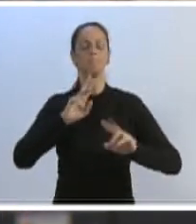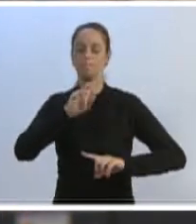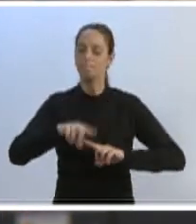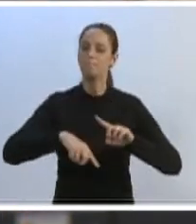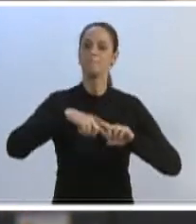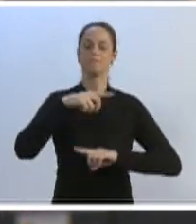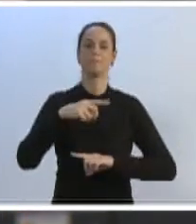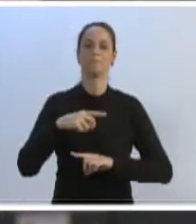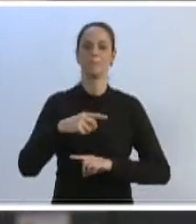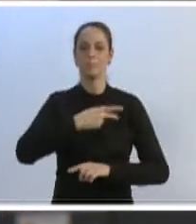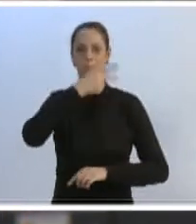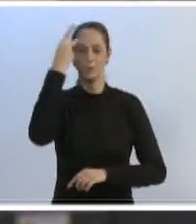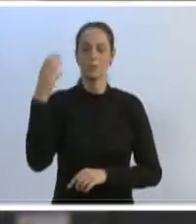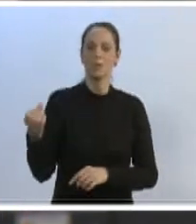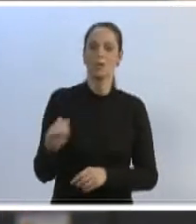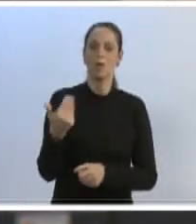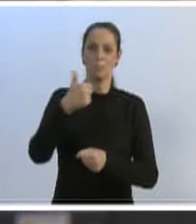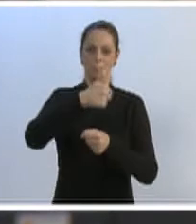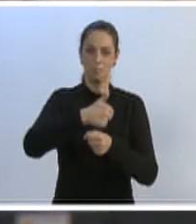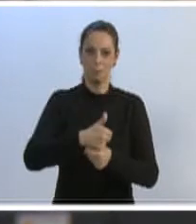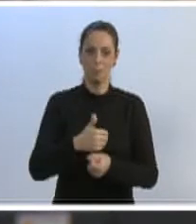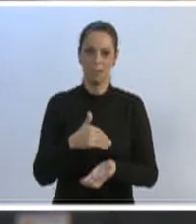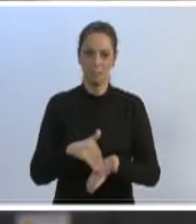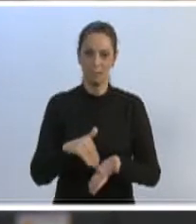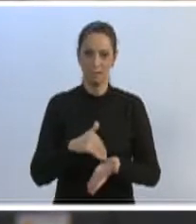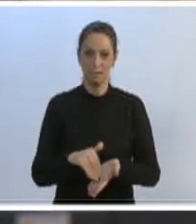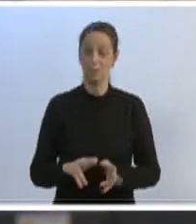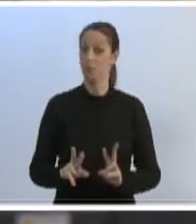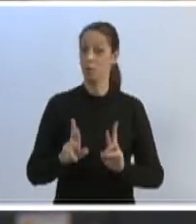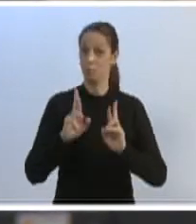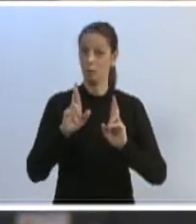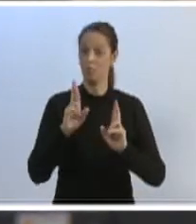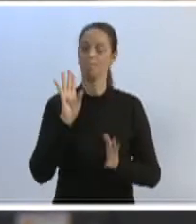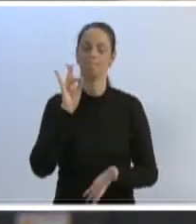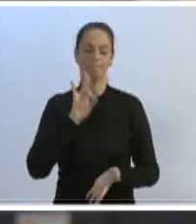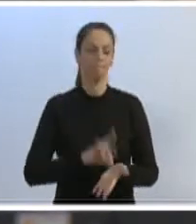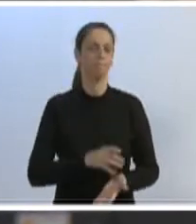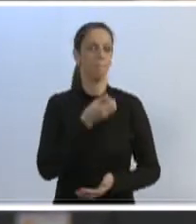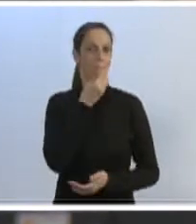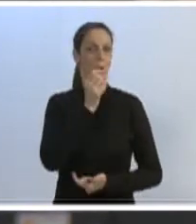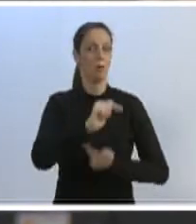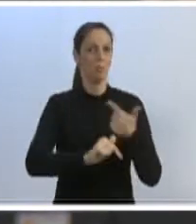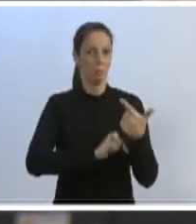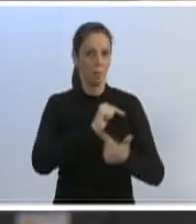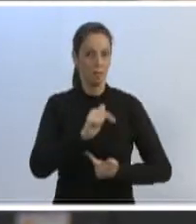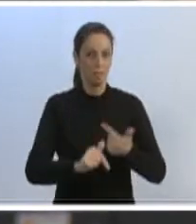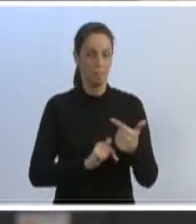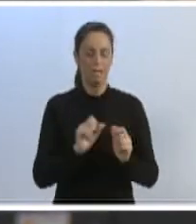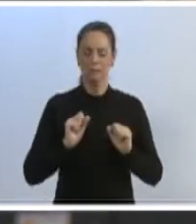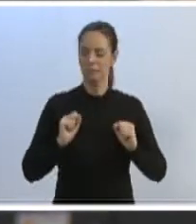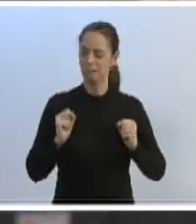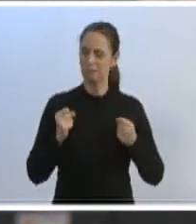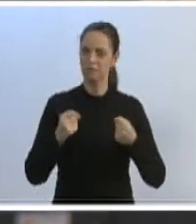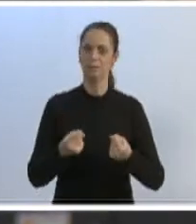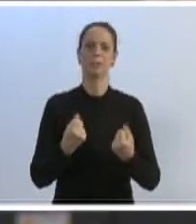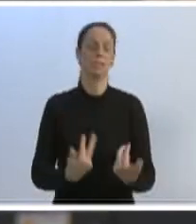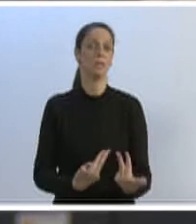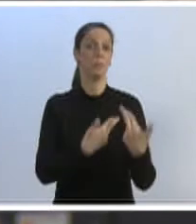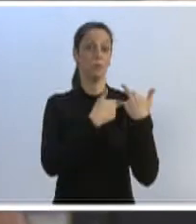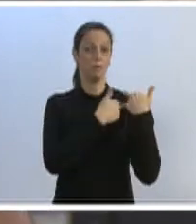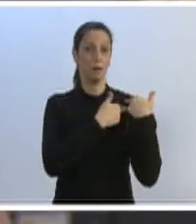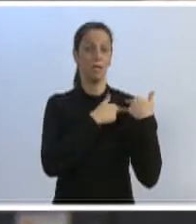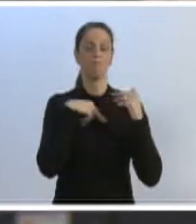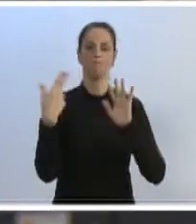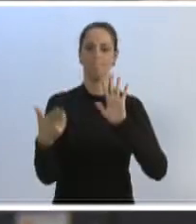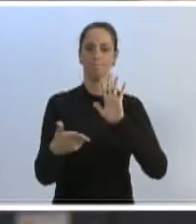que assumiram na manhã de hoje, dizer que a expectativa é de que façam, obviamente, um bom trabalho, né, com muito afinco, responsabilidade,